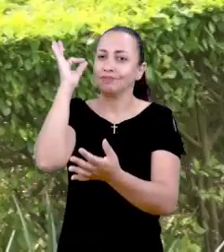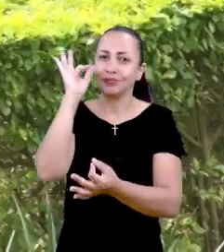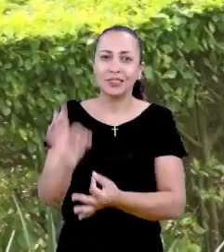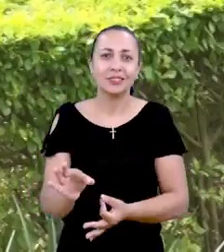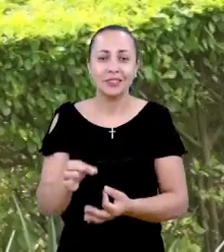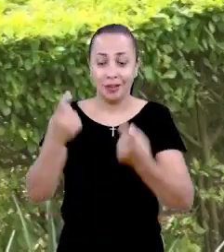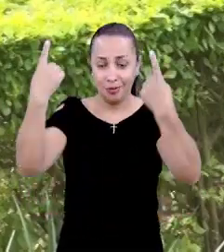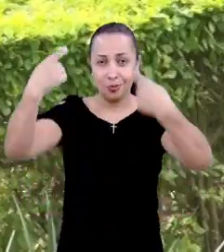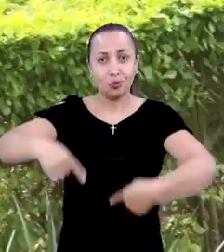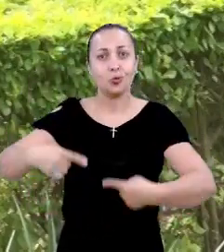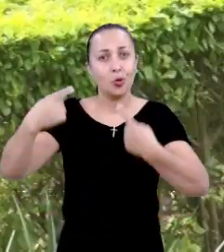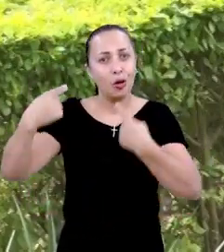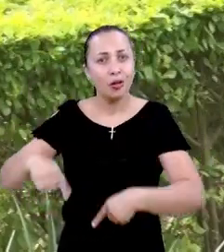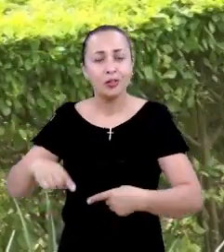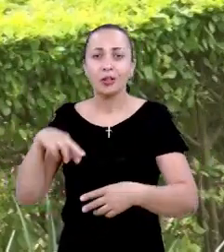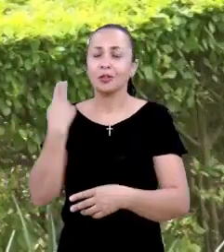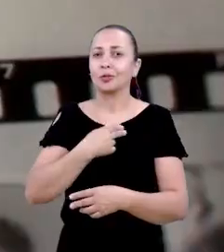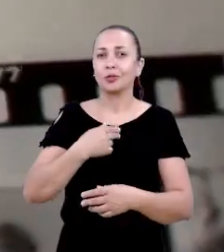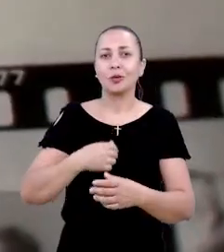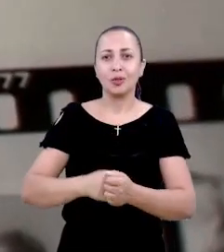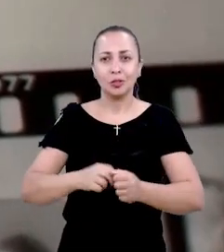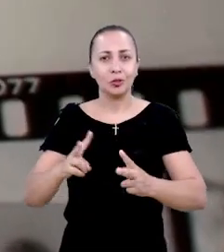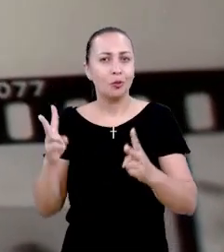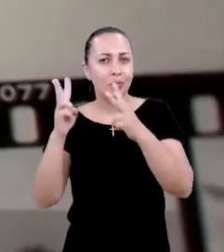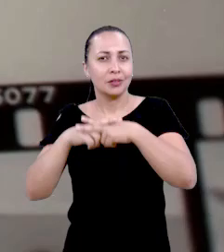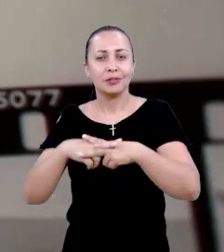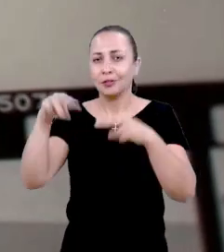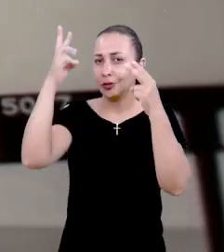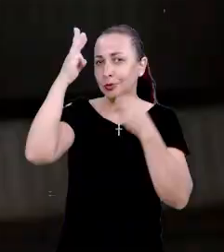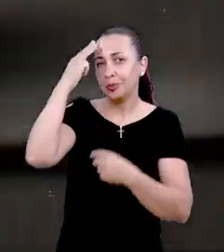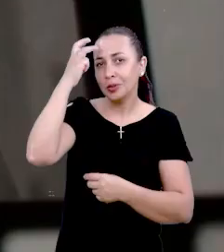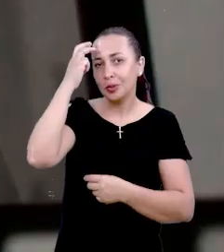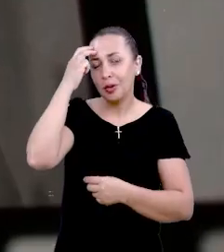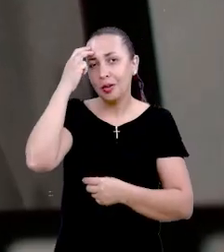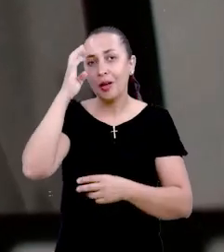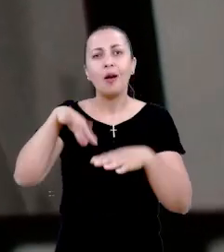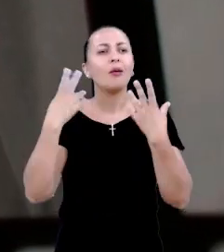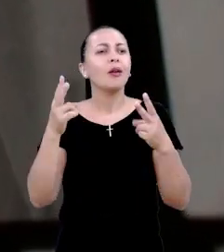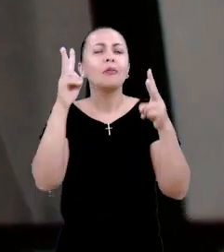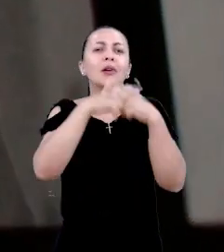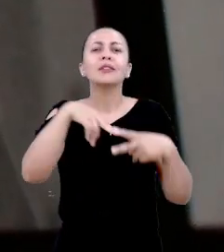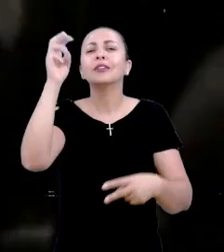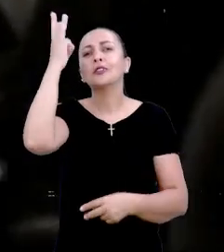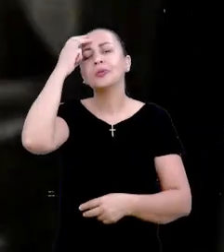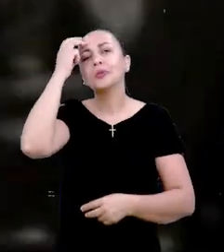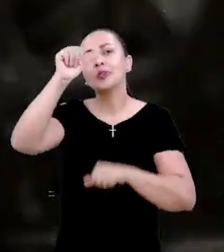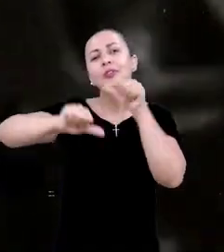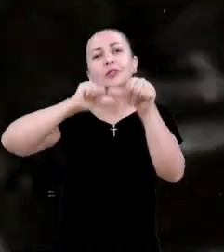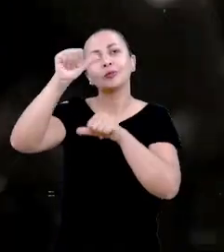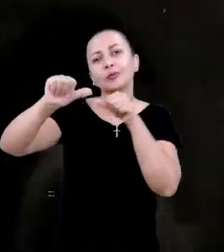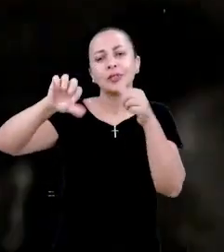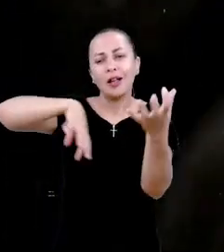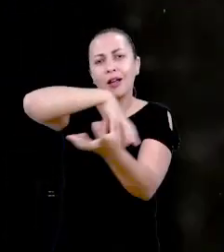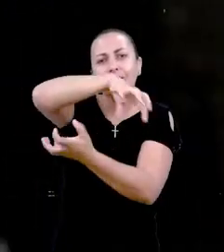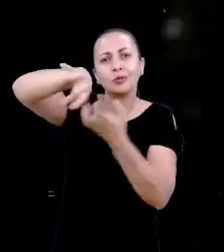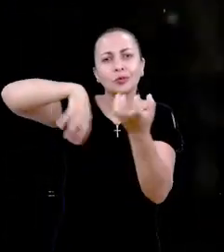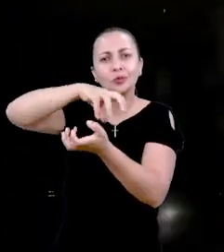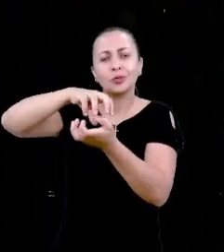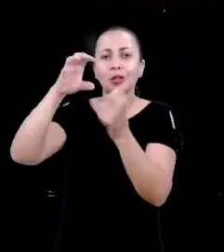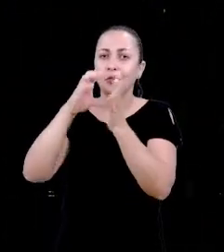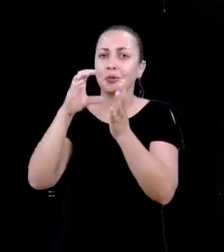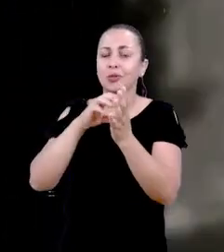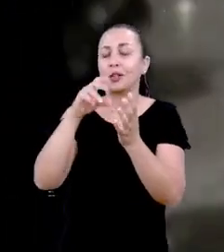nós chamamos de batalhas de memórias. Então, de um lado, nós tivemos ali o grupo dos militares e daqueles